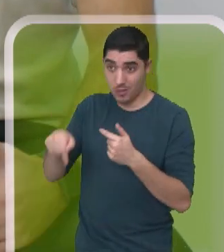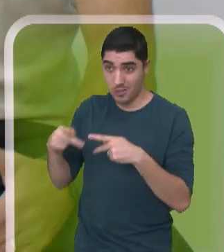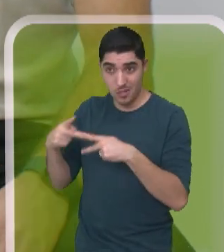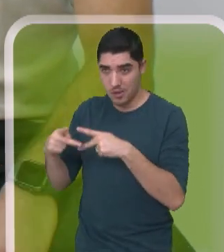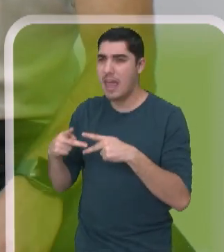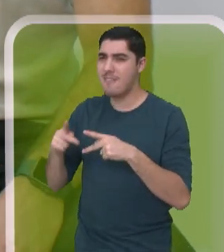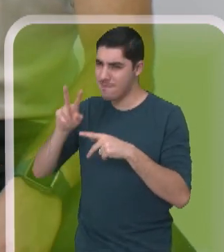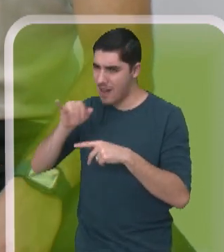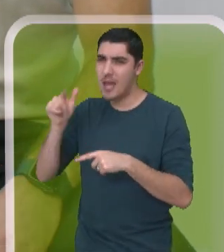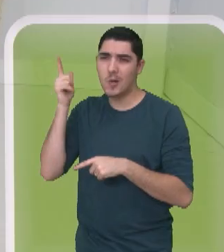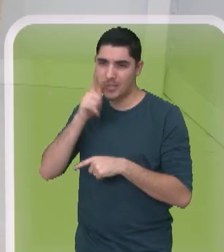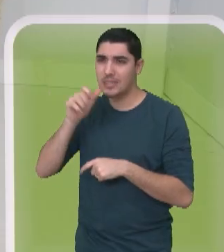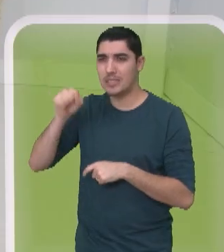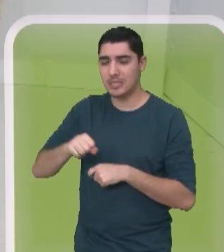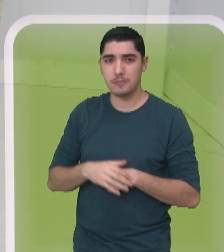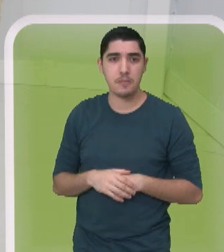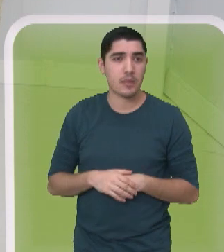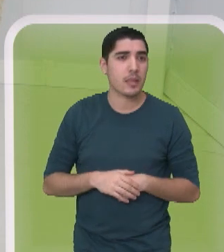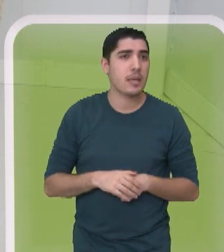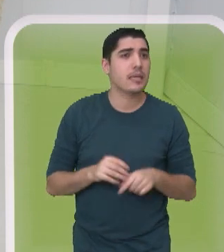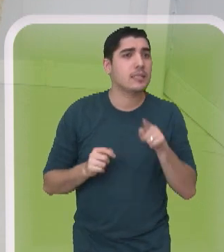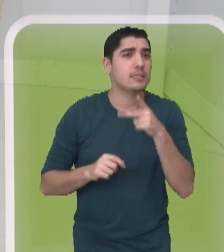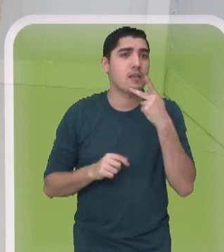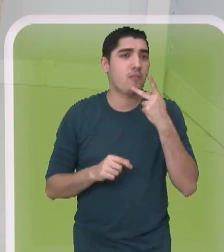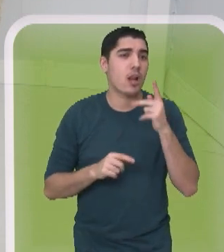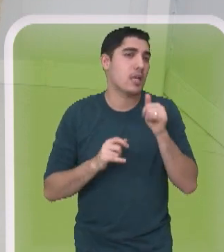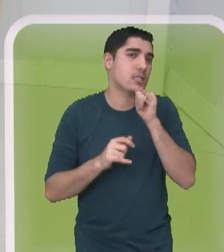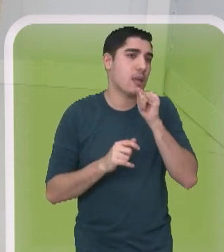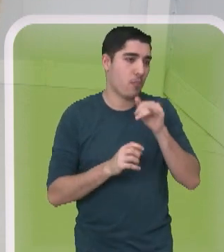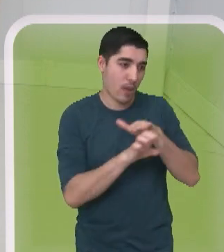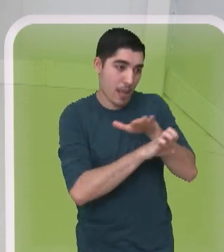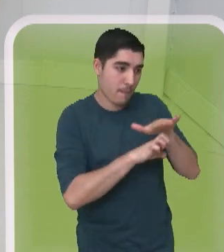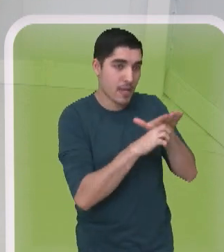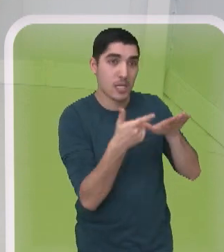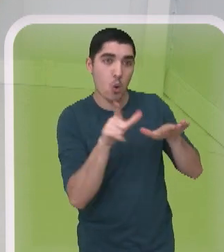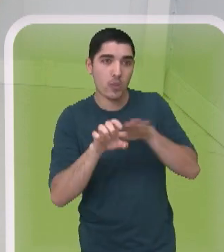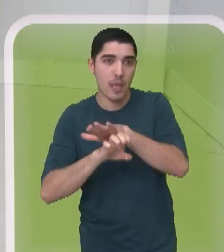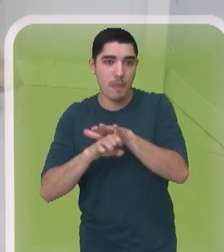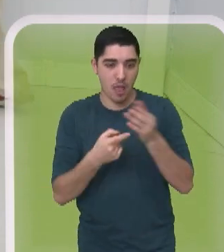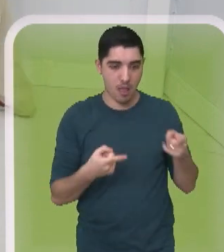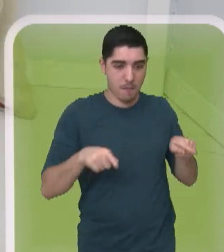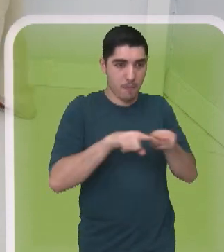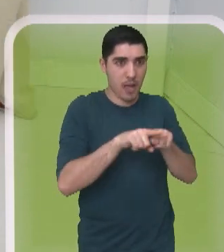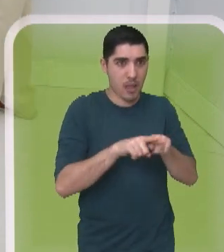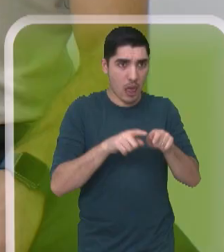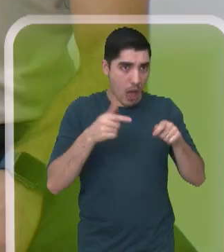para contribuir nesse projeto. E esse trato de empresa para empresa, você acha que ajuda mais do